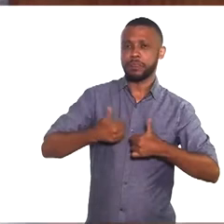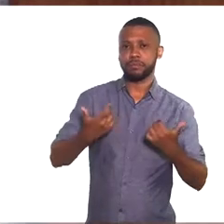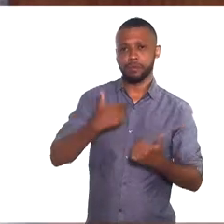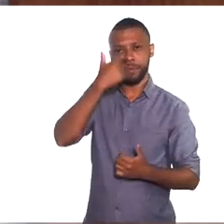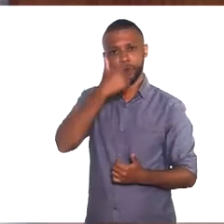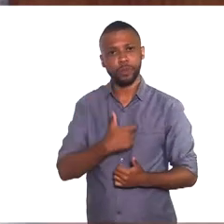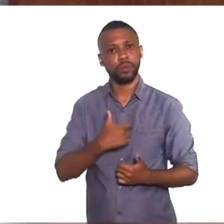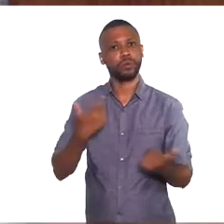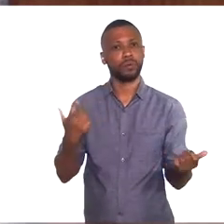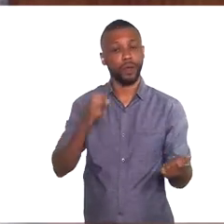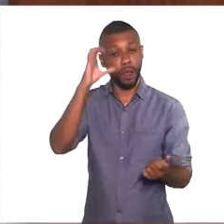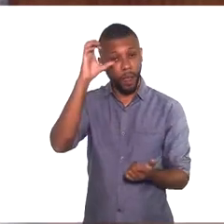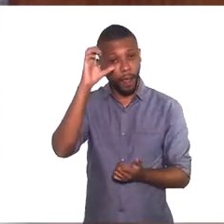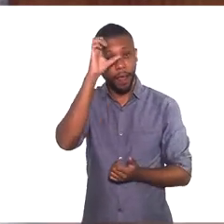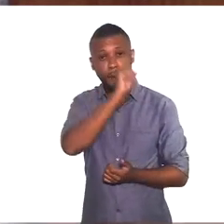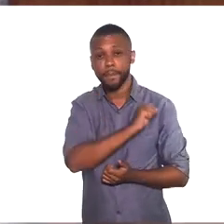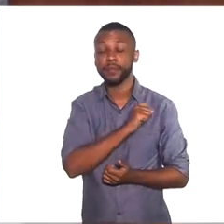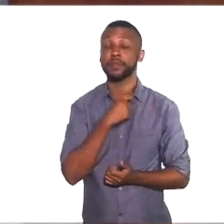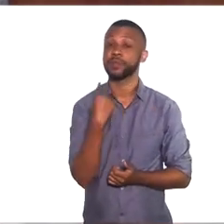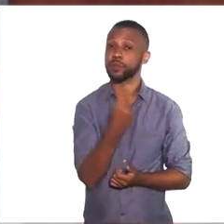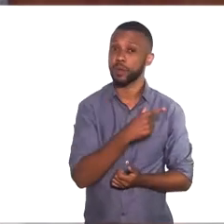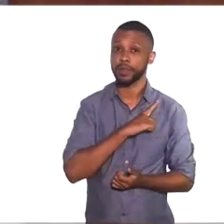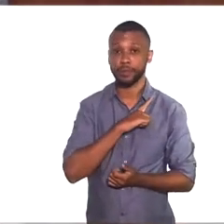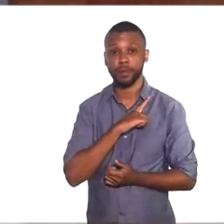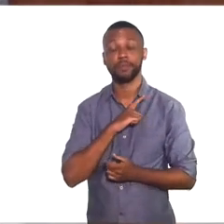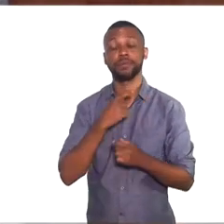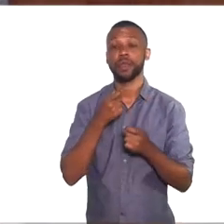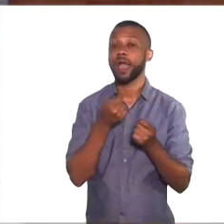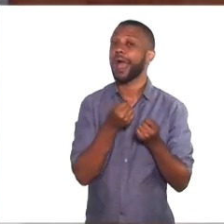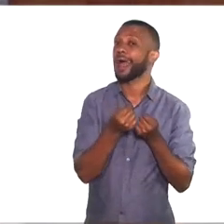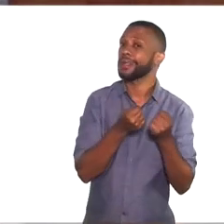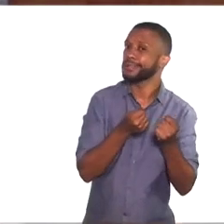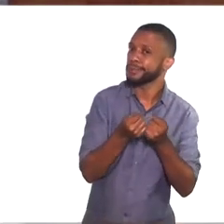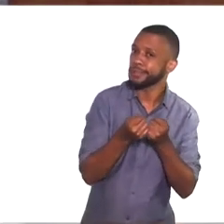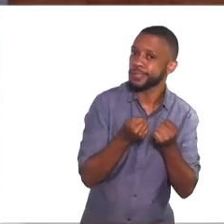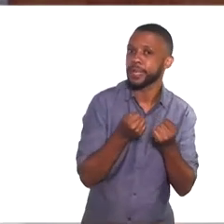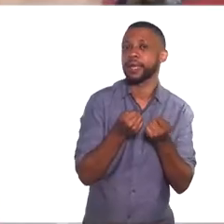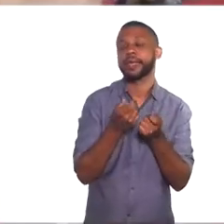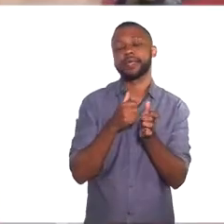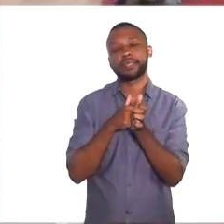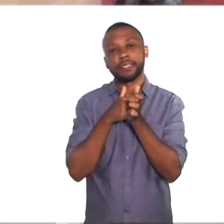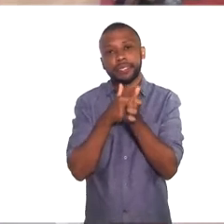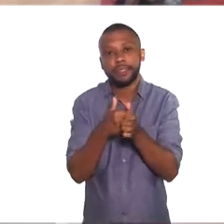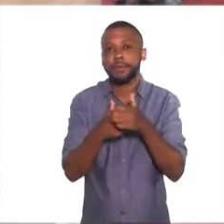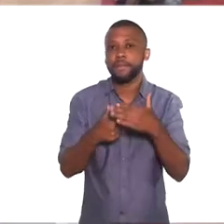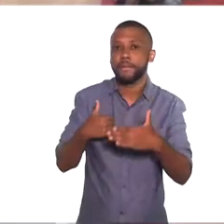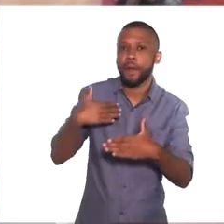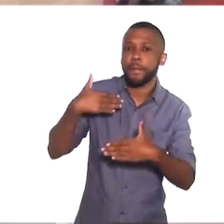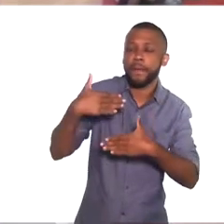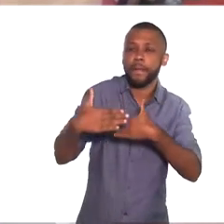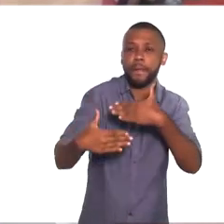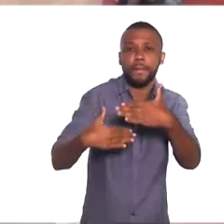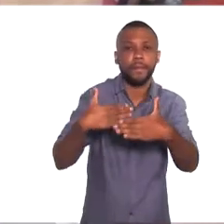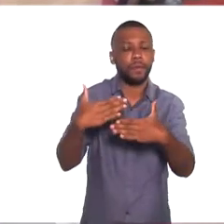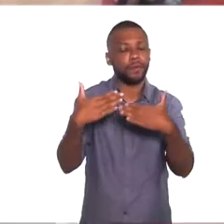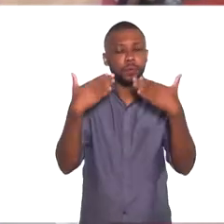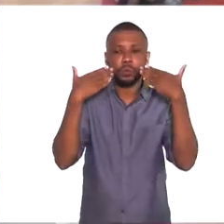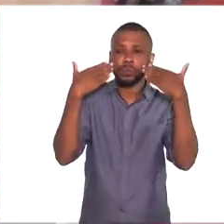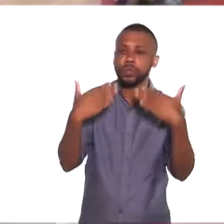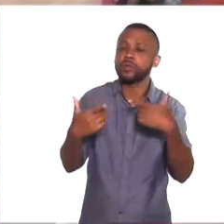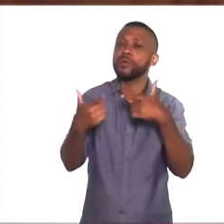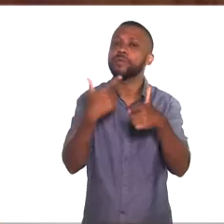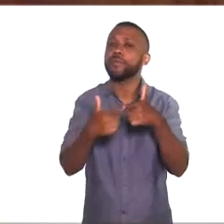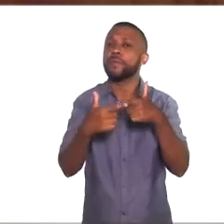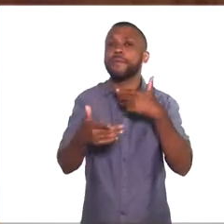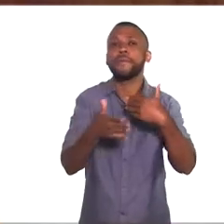pessoa aprende que a gente tem que administrar e seguir em frente sempre